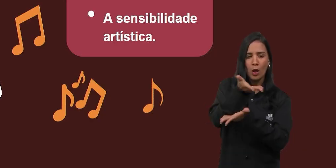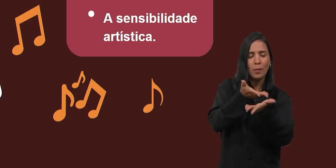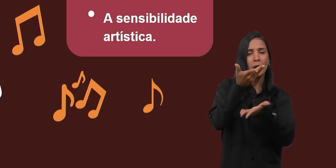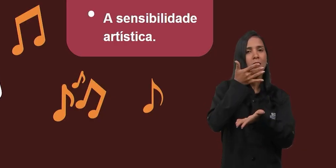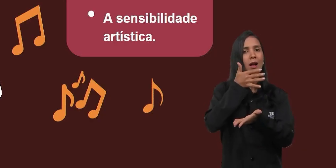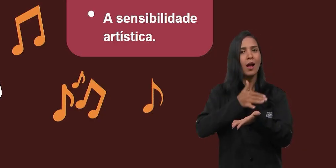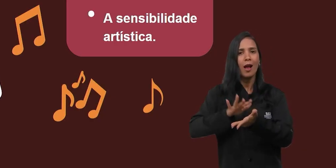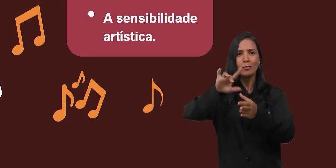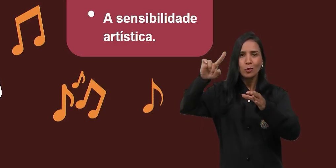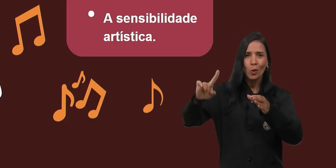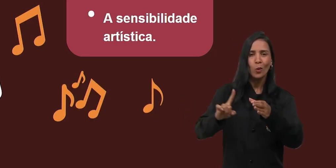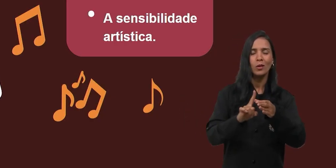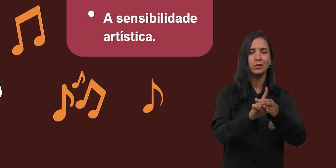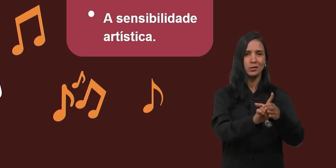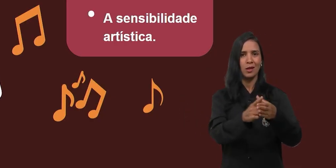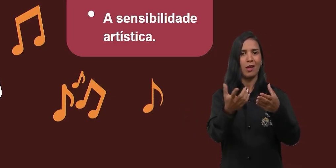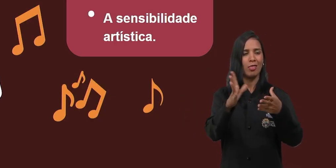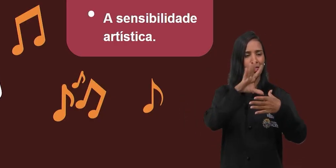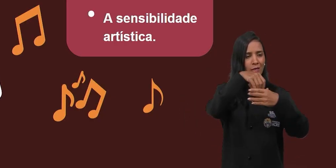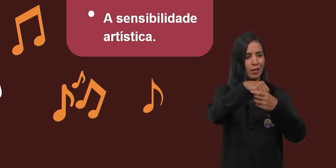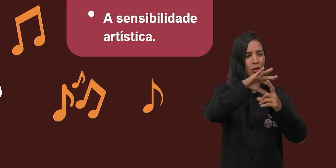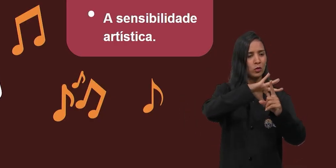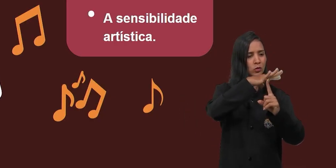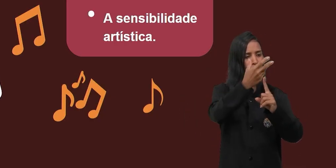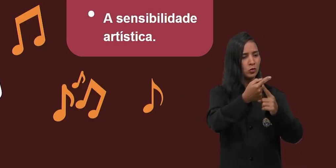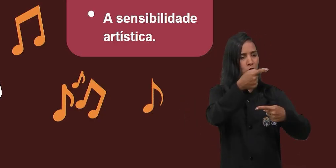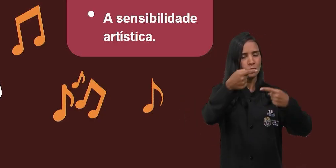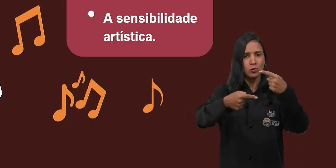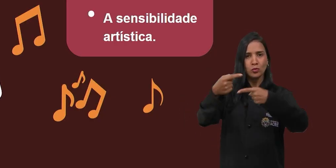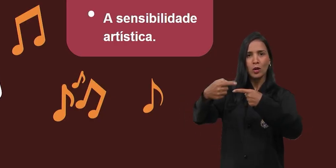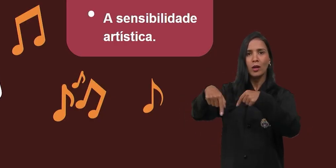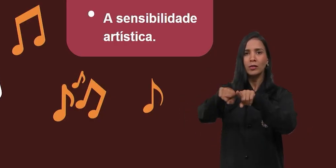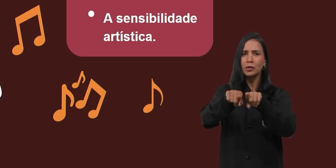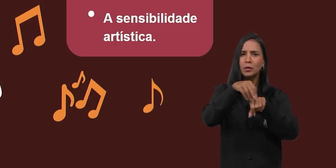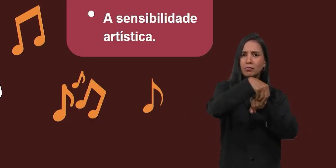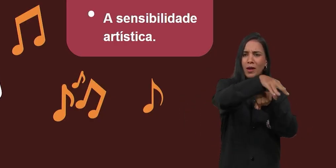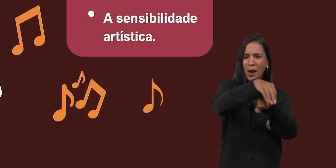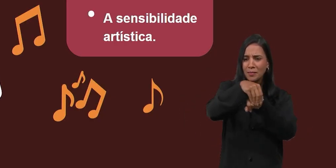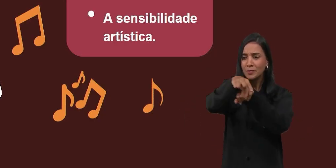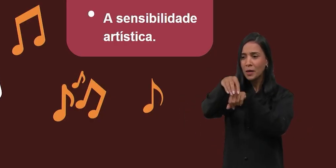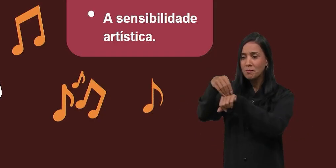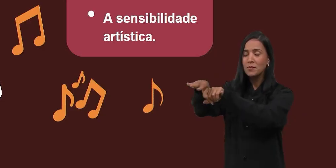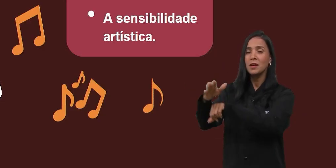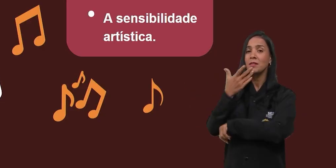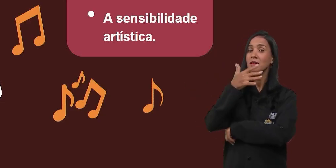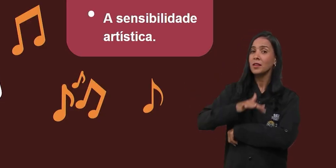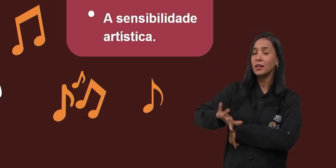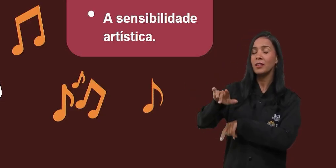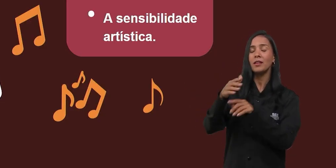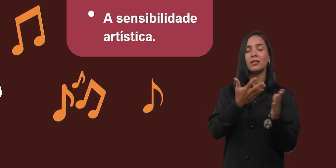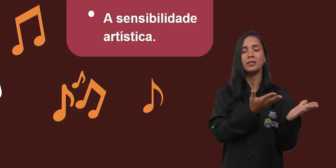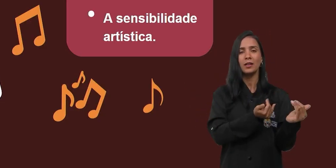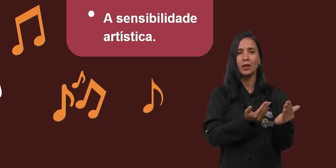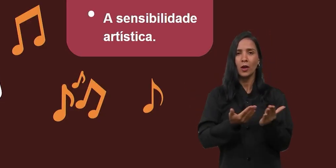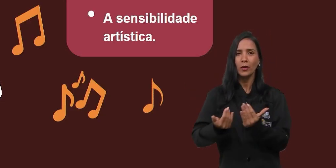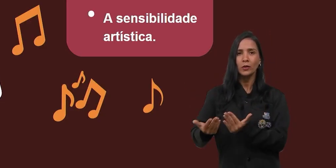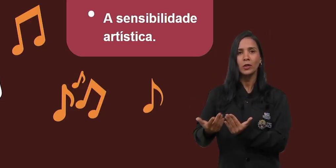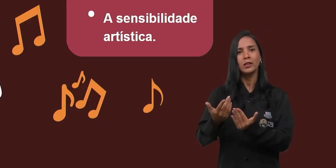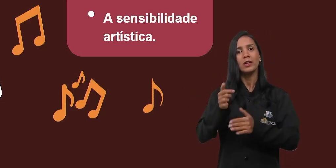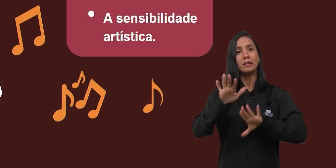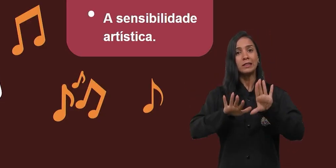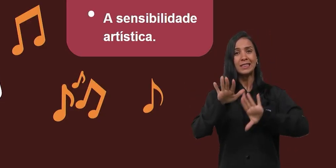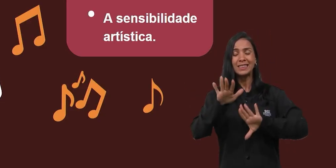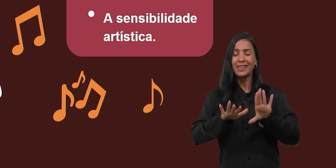crianças, socializar a arte mesmo, a política, o conhecimento com crianças e adolescentes que estão à margem aí, né,